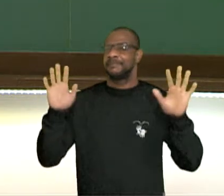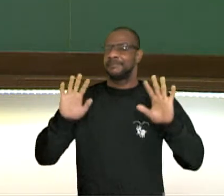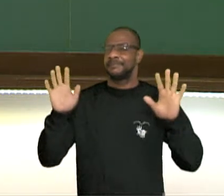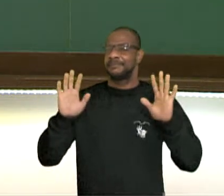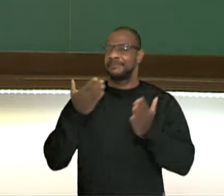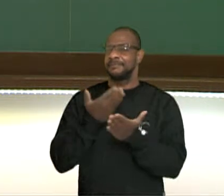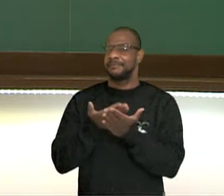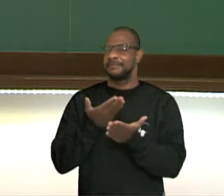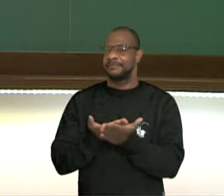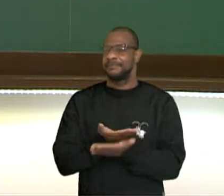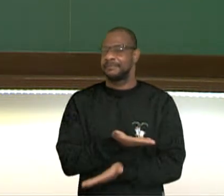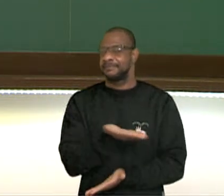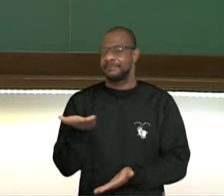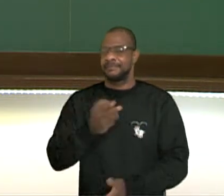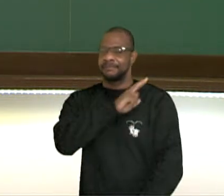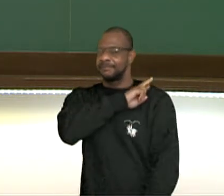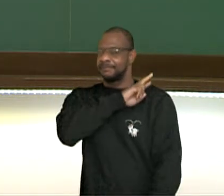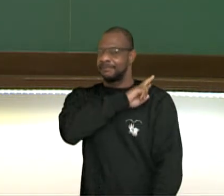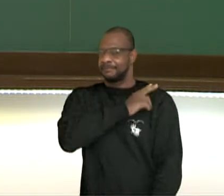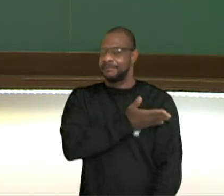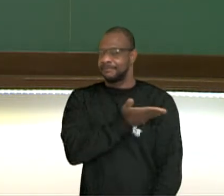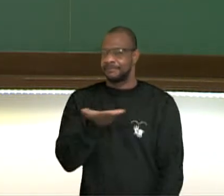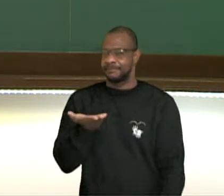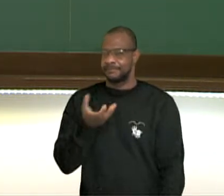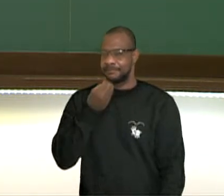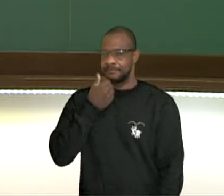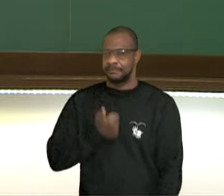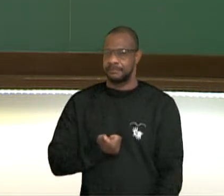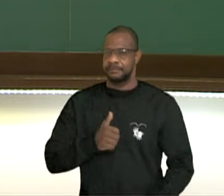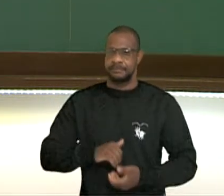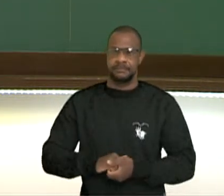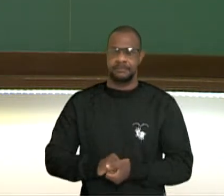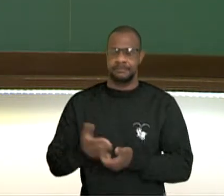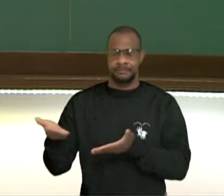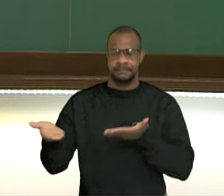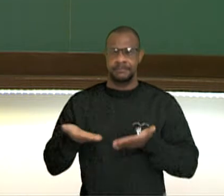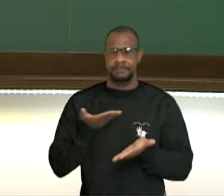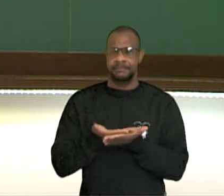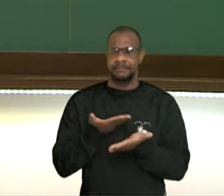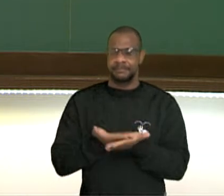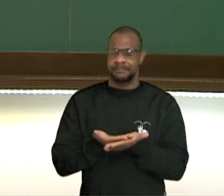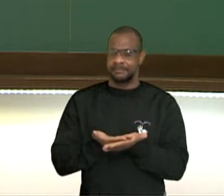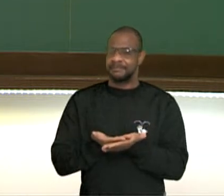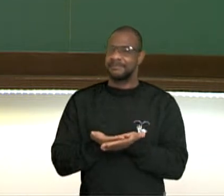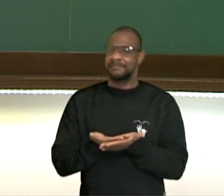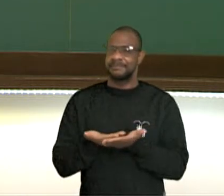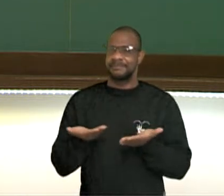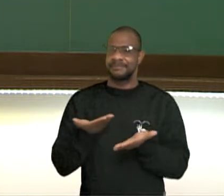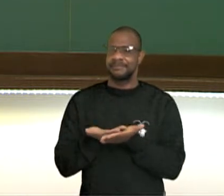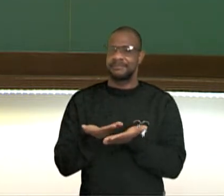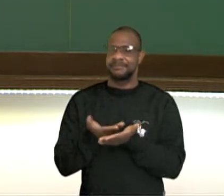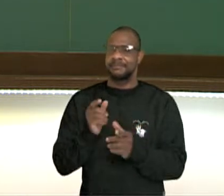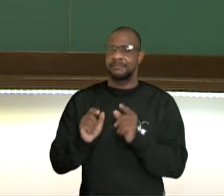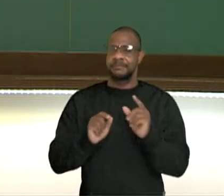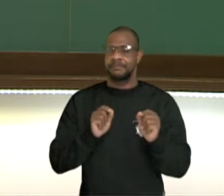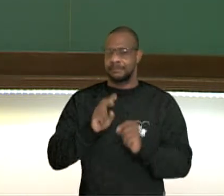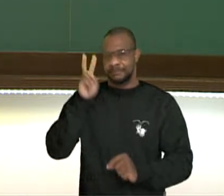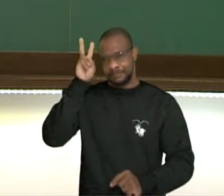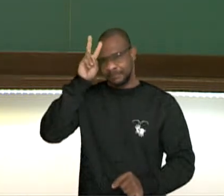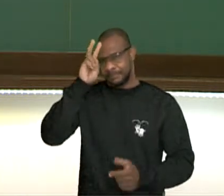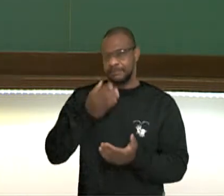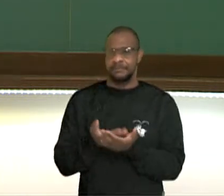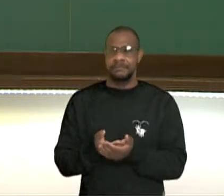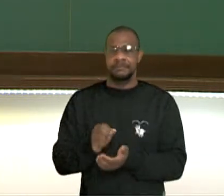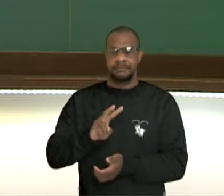Olá, estudantes da segunda série, tudo bem com vocês? Sejam bem-vindos, sejam bem-vindas à nossa aula de História. Eu, professor Paulo